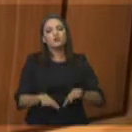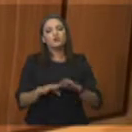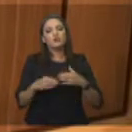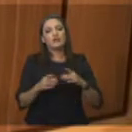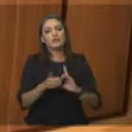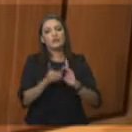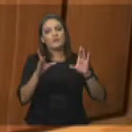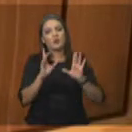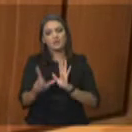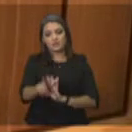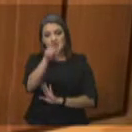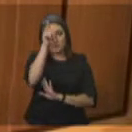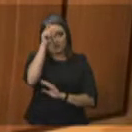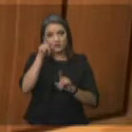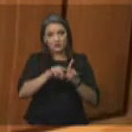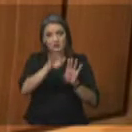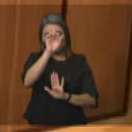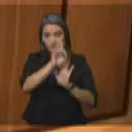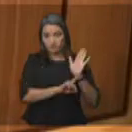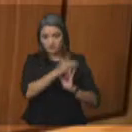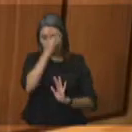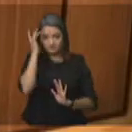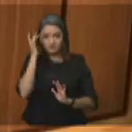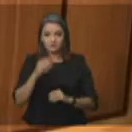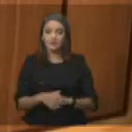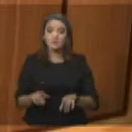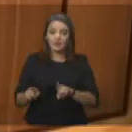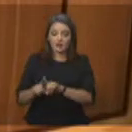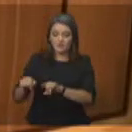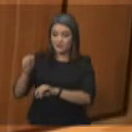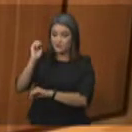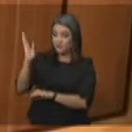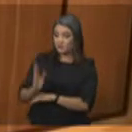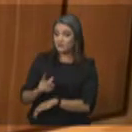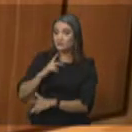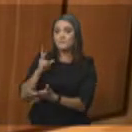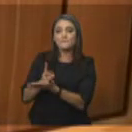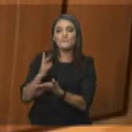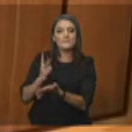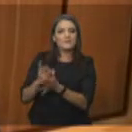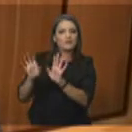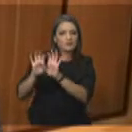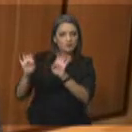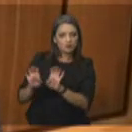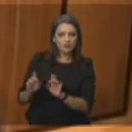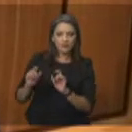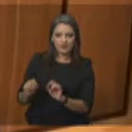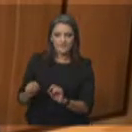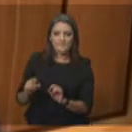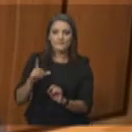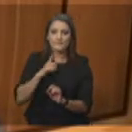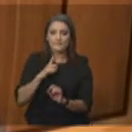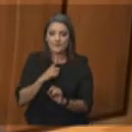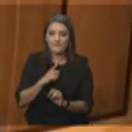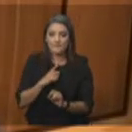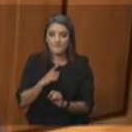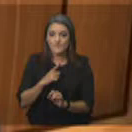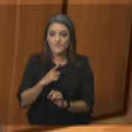do direito do indivíduo. Também o caso brasileiro apresenta a mesma estrutura dogmática. Temos aqui um